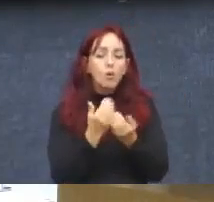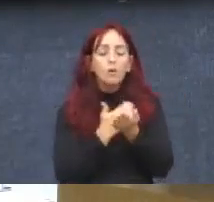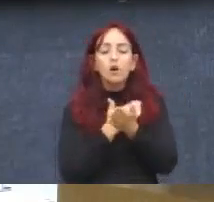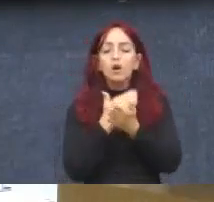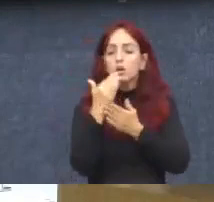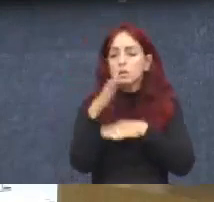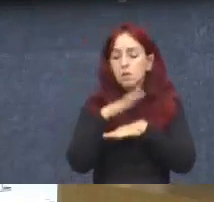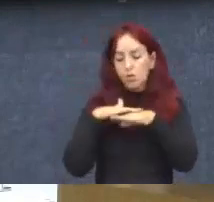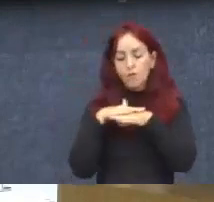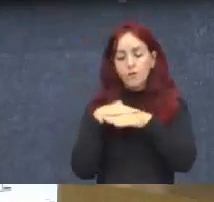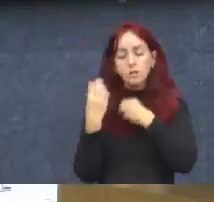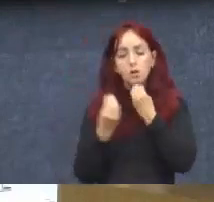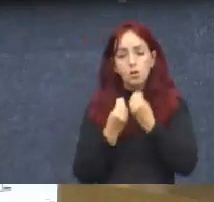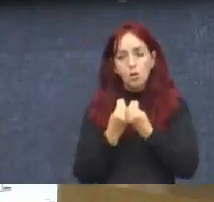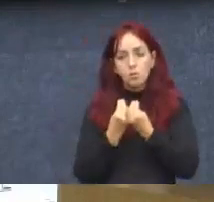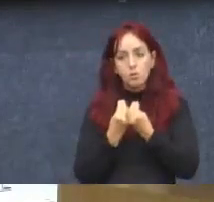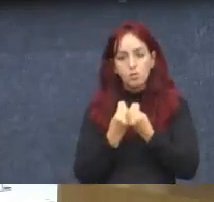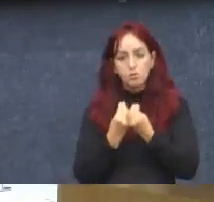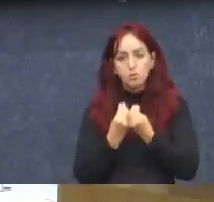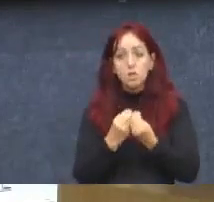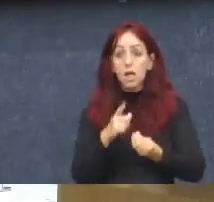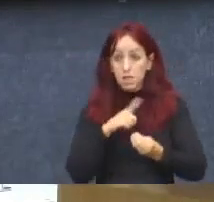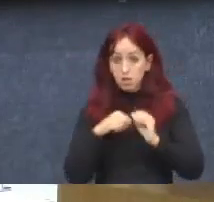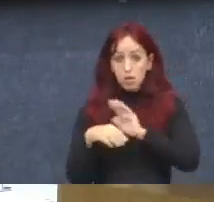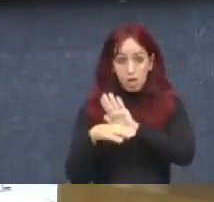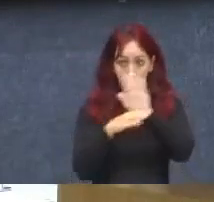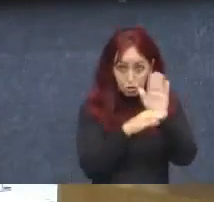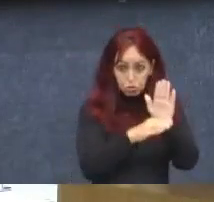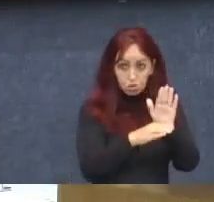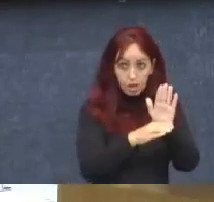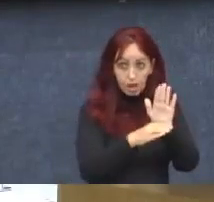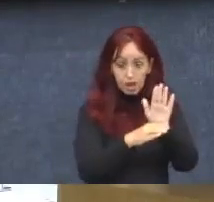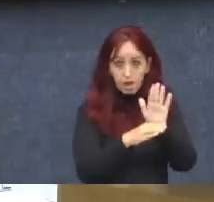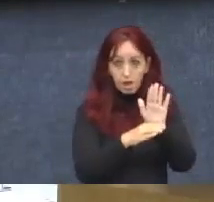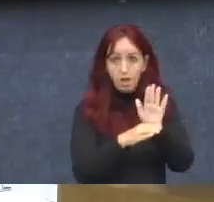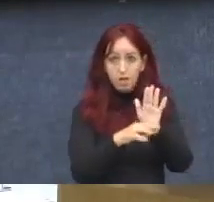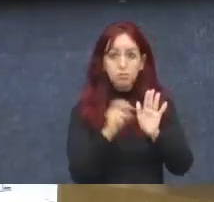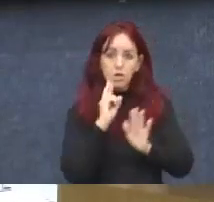prosa, se eu tenho atendido o que cada um me pediu.